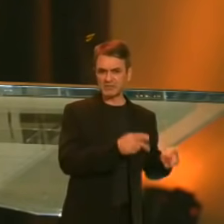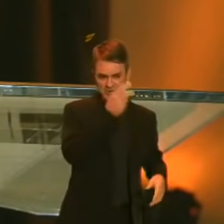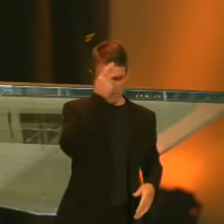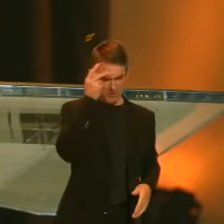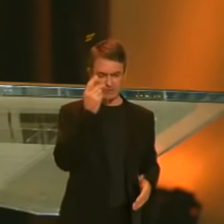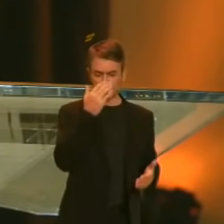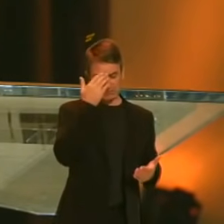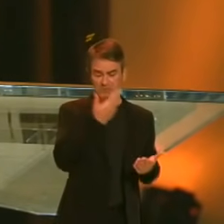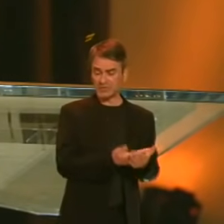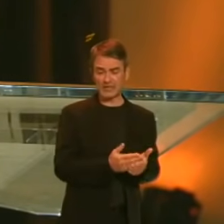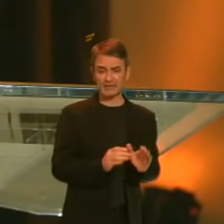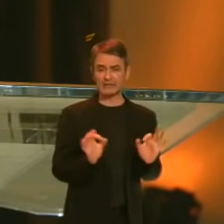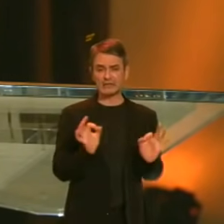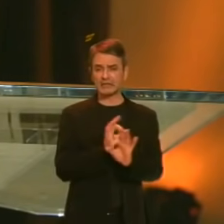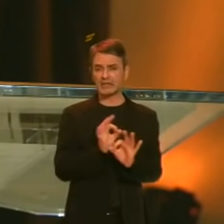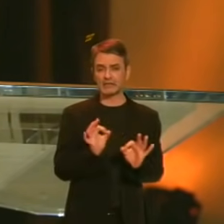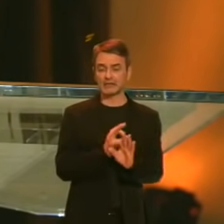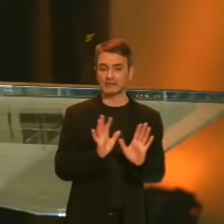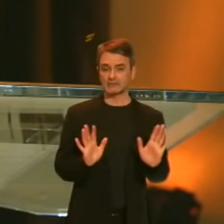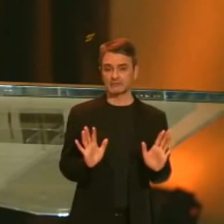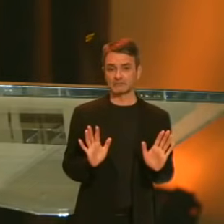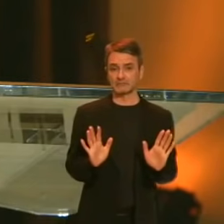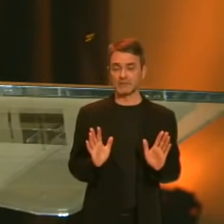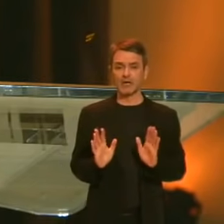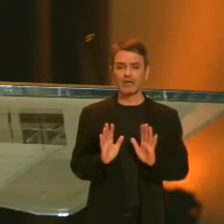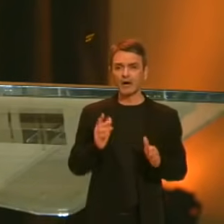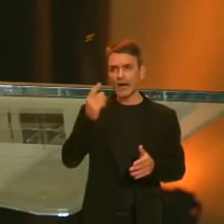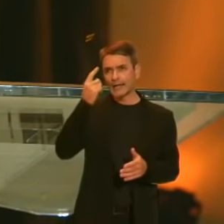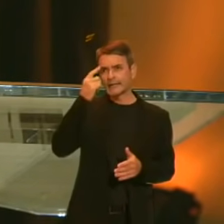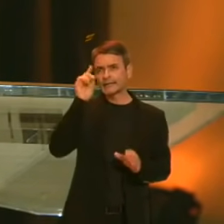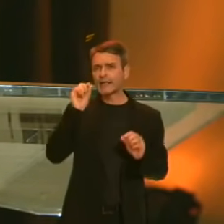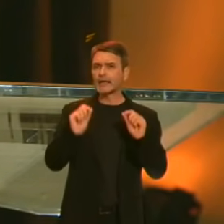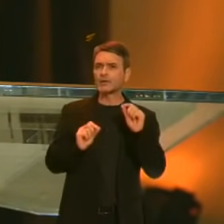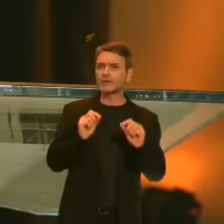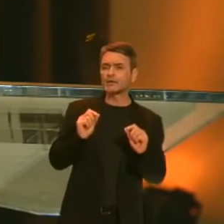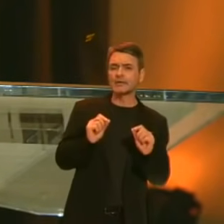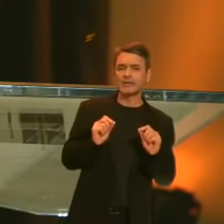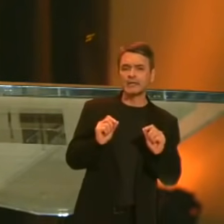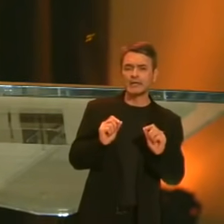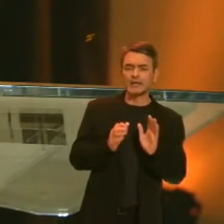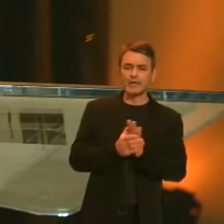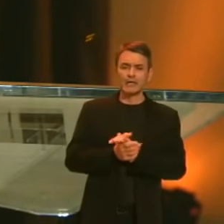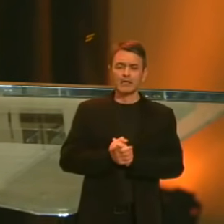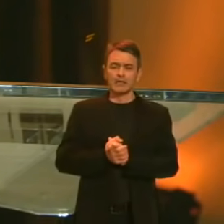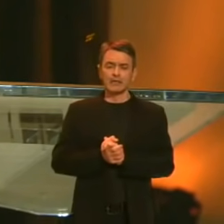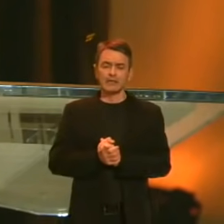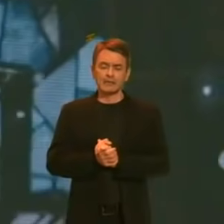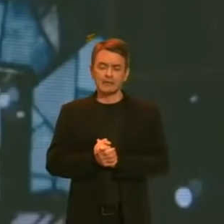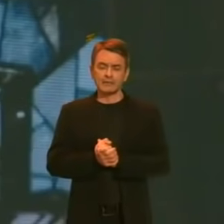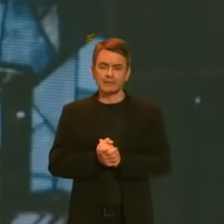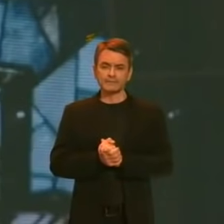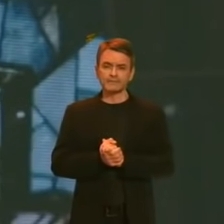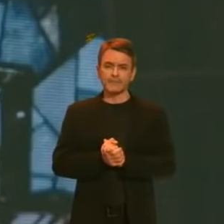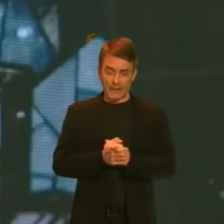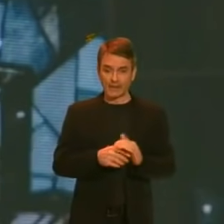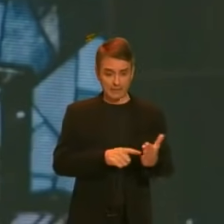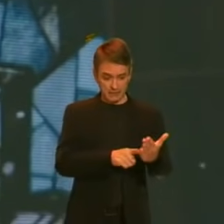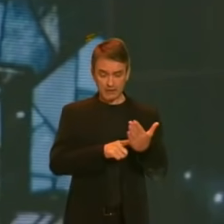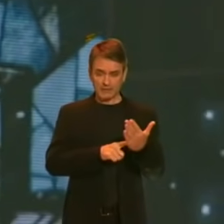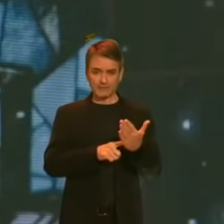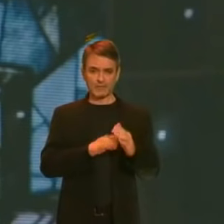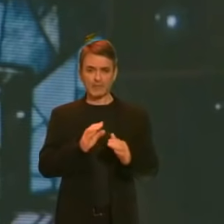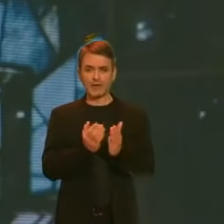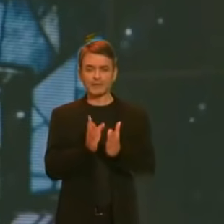acontecer em hordas. Essa é a ideia que essa visão dá para a gente, porque quando diz a